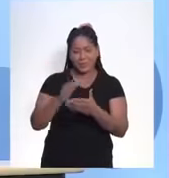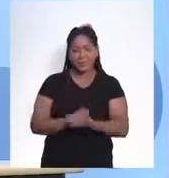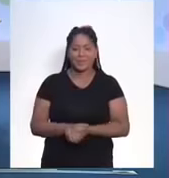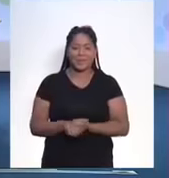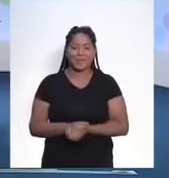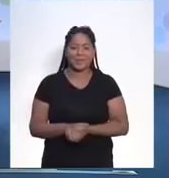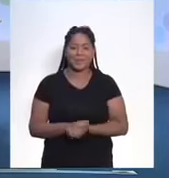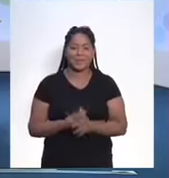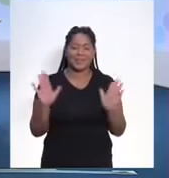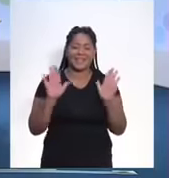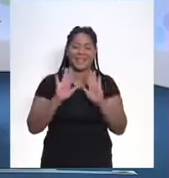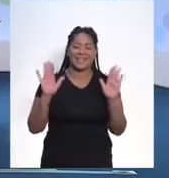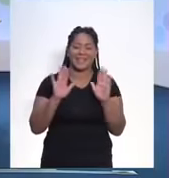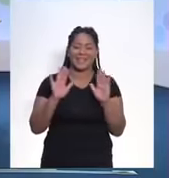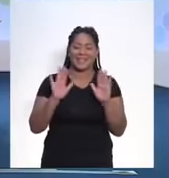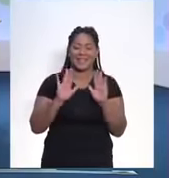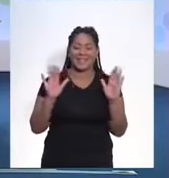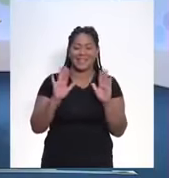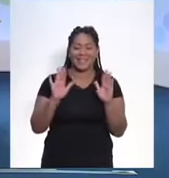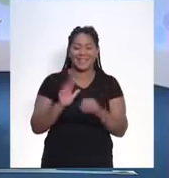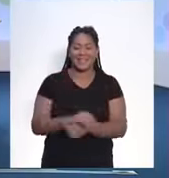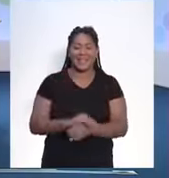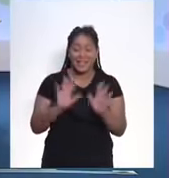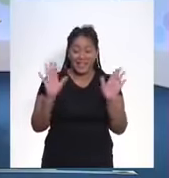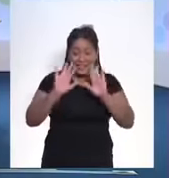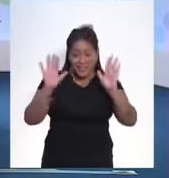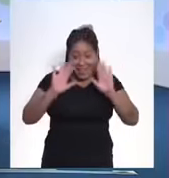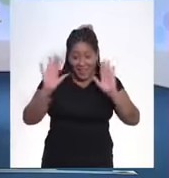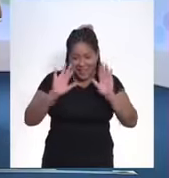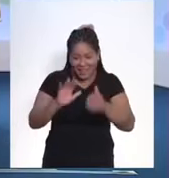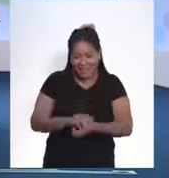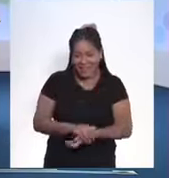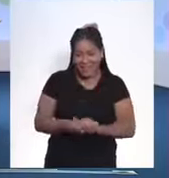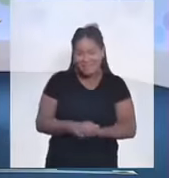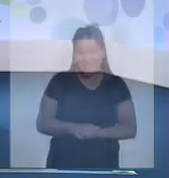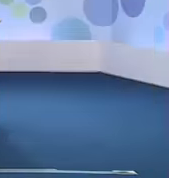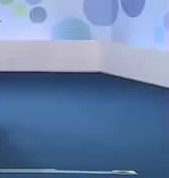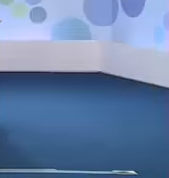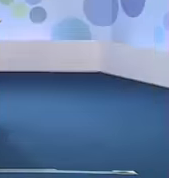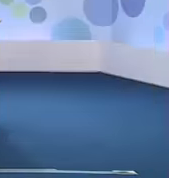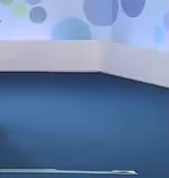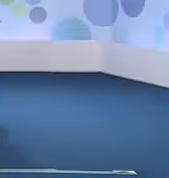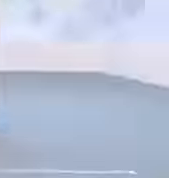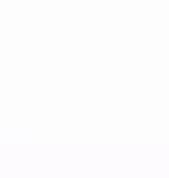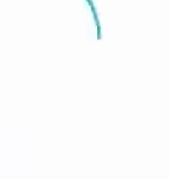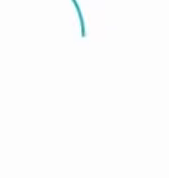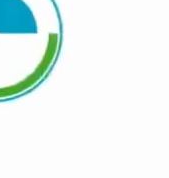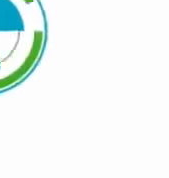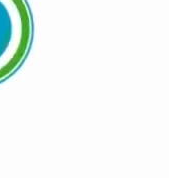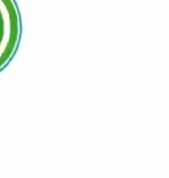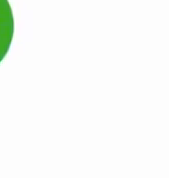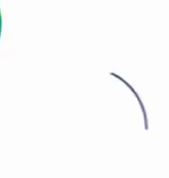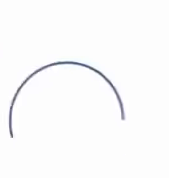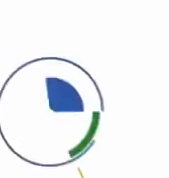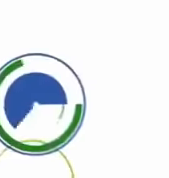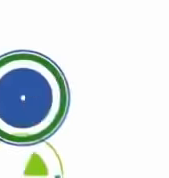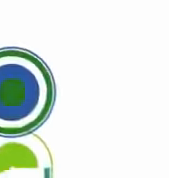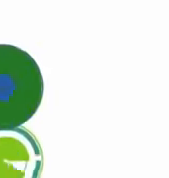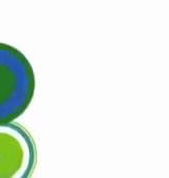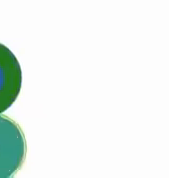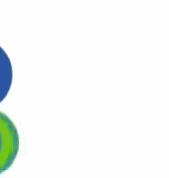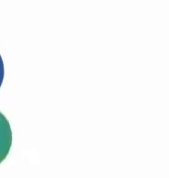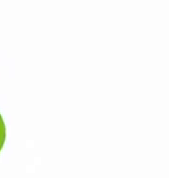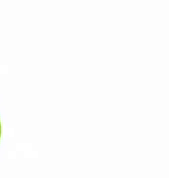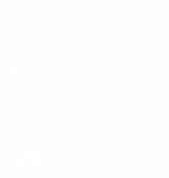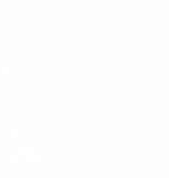próxima então fala rapaziada Até a próxima tchau tchau tchau tchau E aí